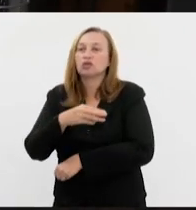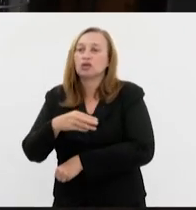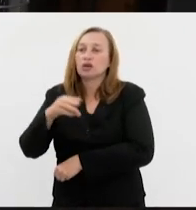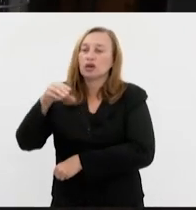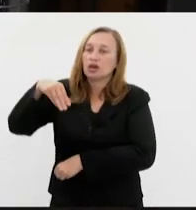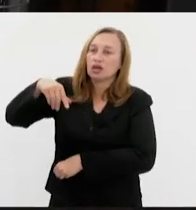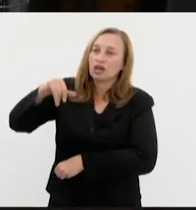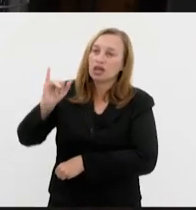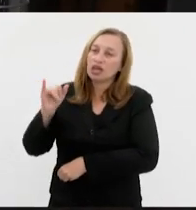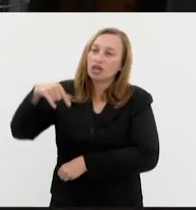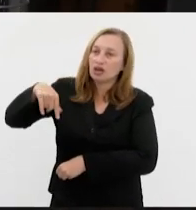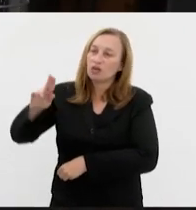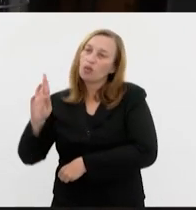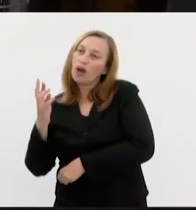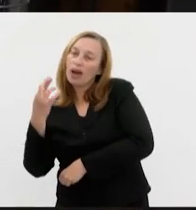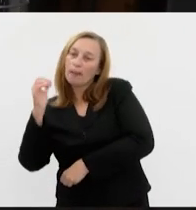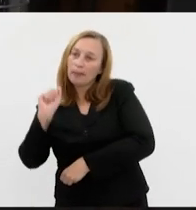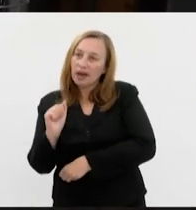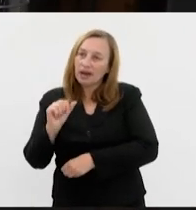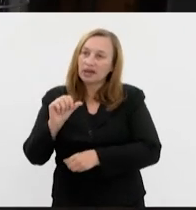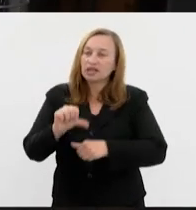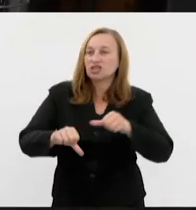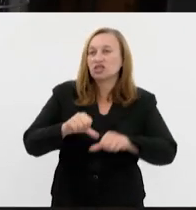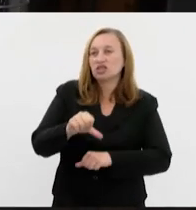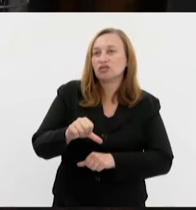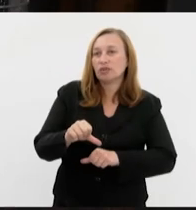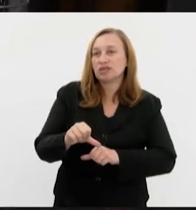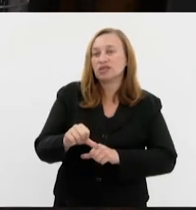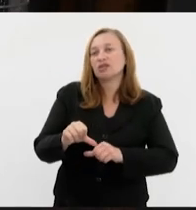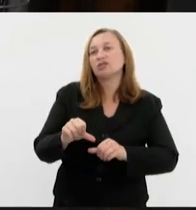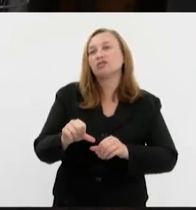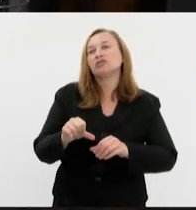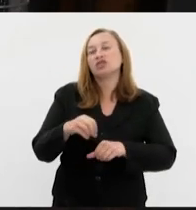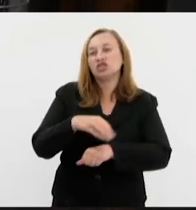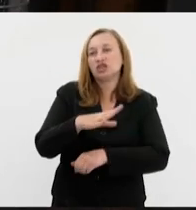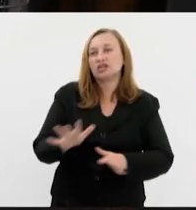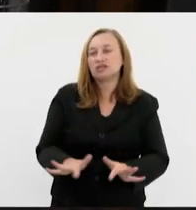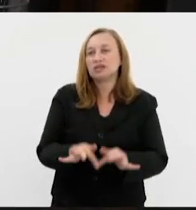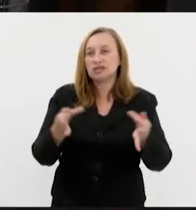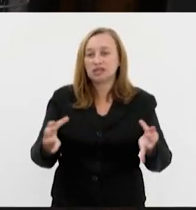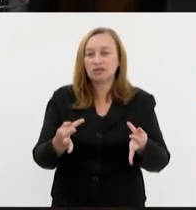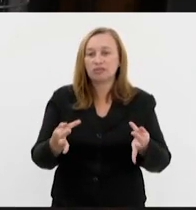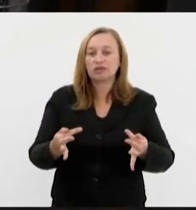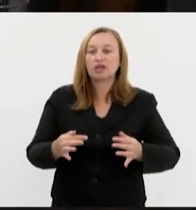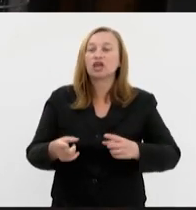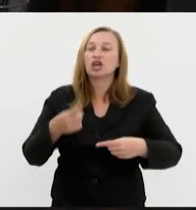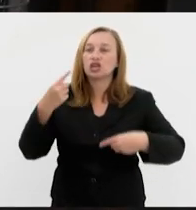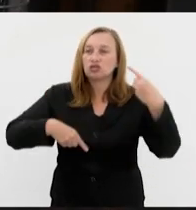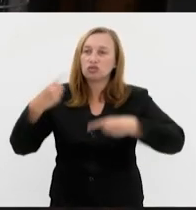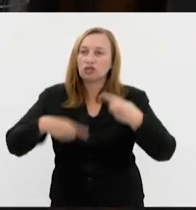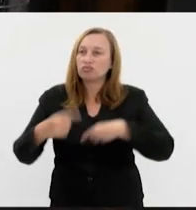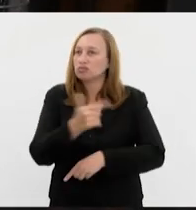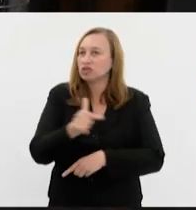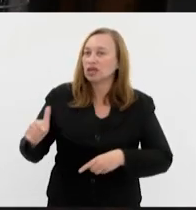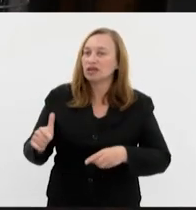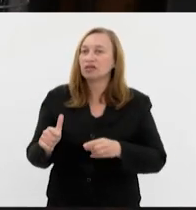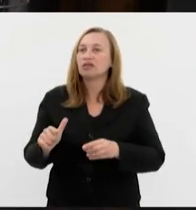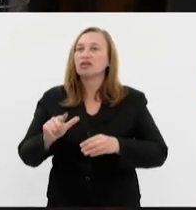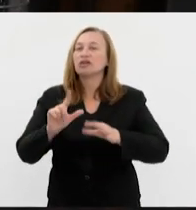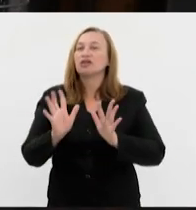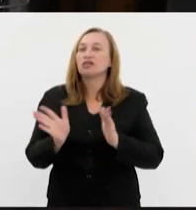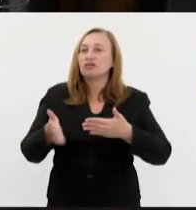de indicação legislativa pela transformação em indicação simples. Relator, deputado Felipe Soares. Em discussão, não havendo quem queira discutir,